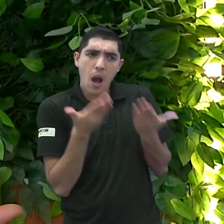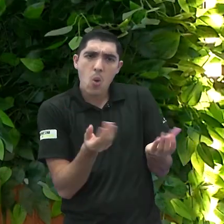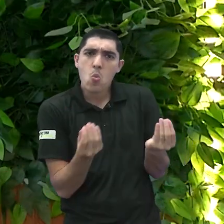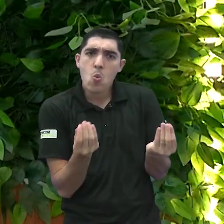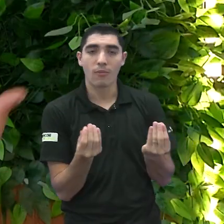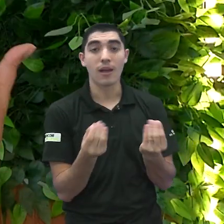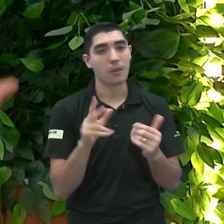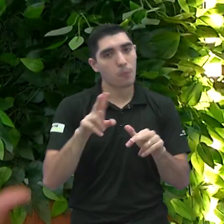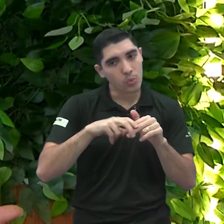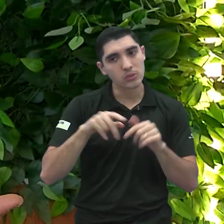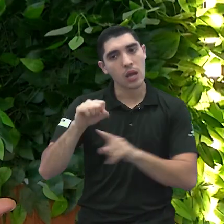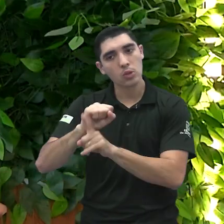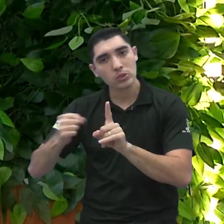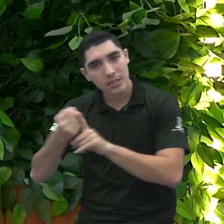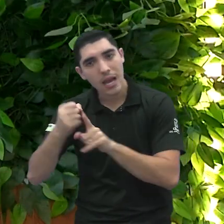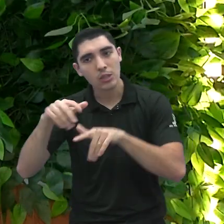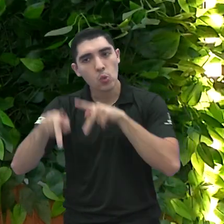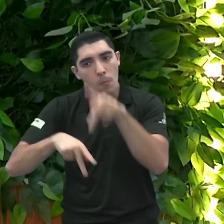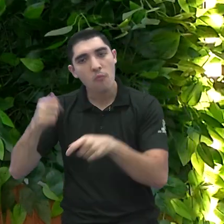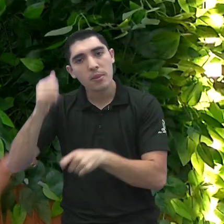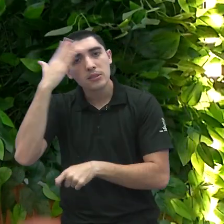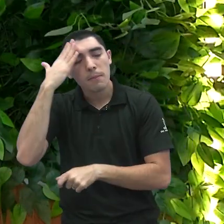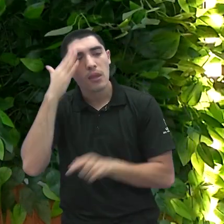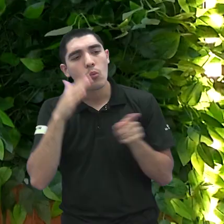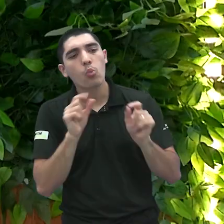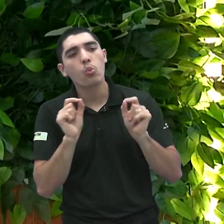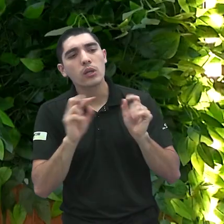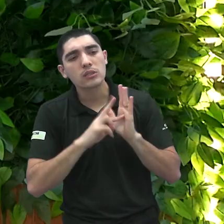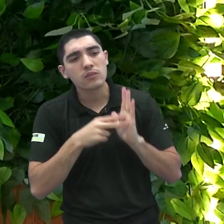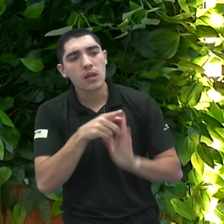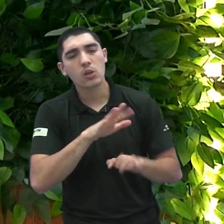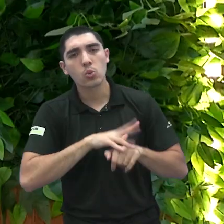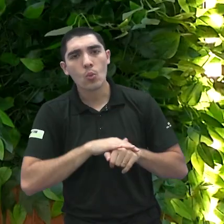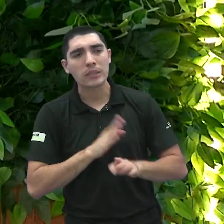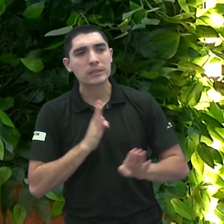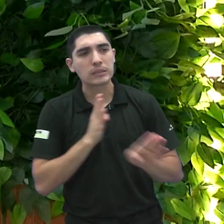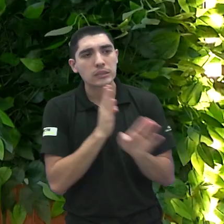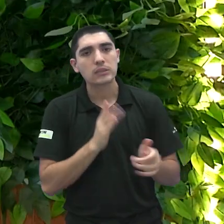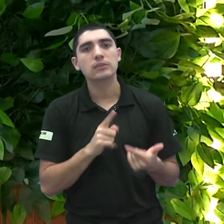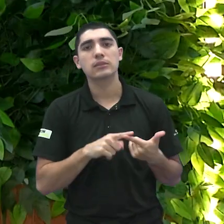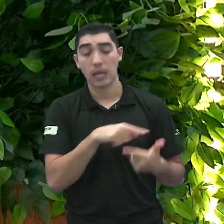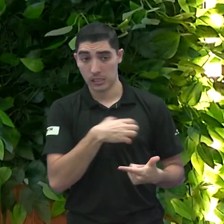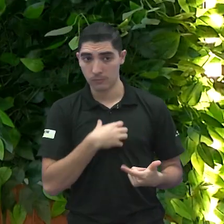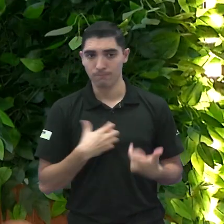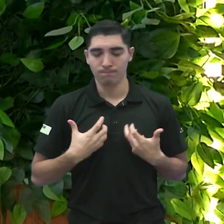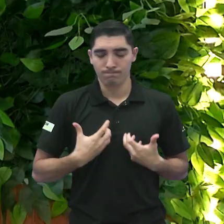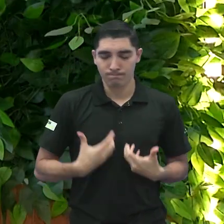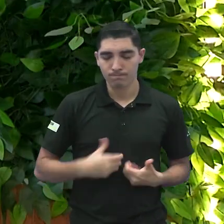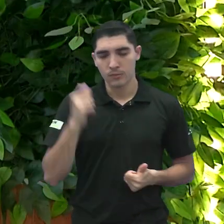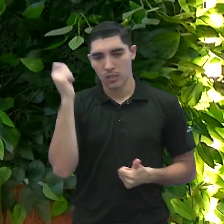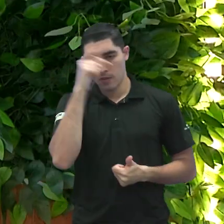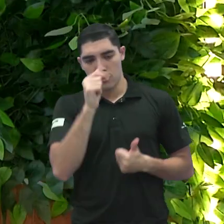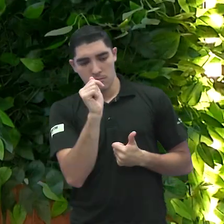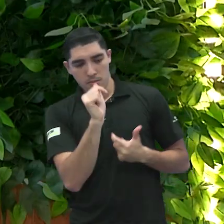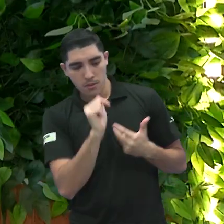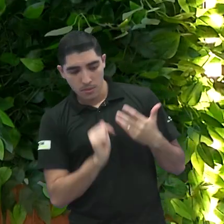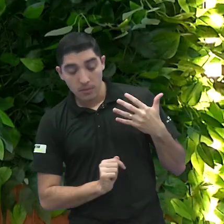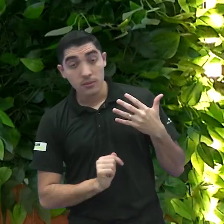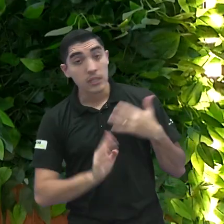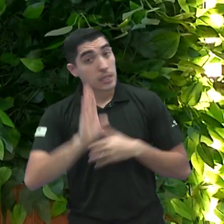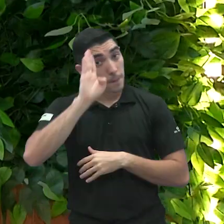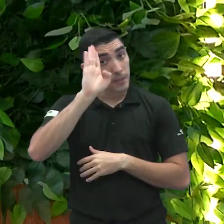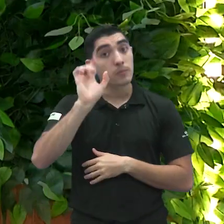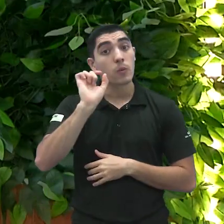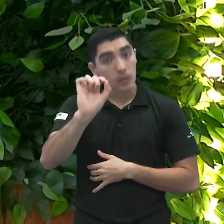necessidades especiais, mas não aparenta. Então a gente tenta trazer essa conscientização do que é patologia, como é o diagnóstico, como é viver